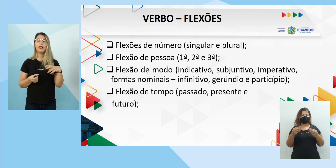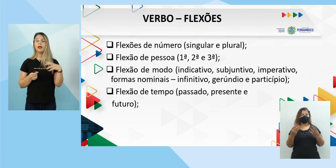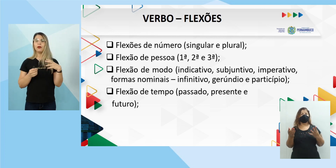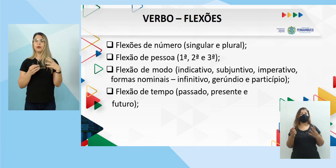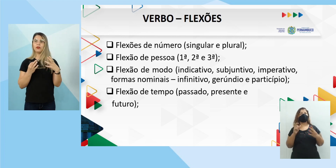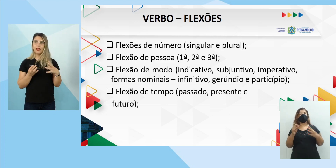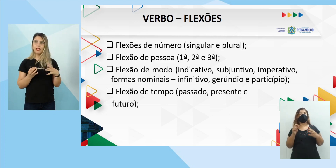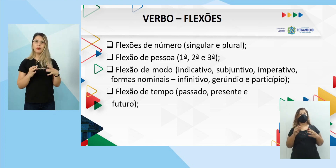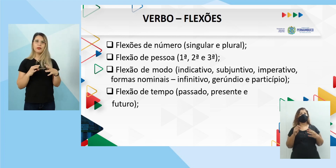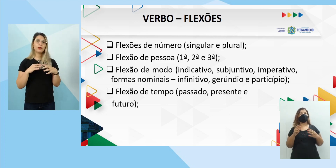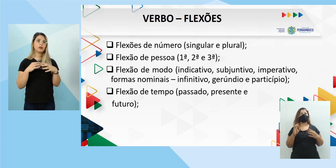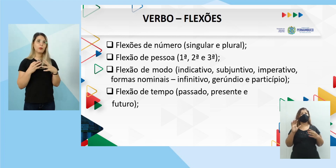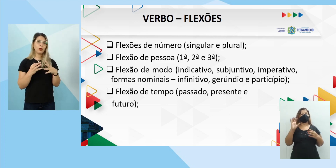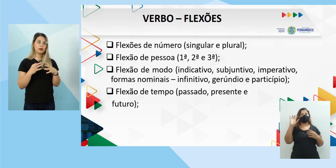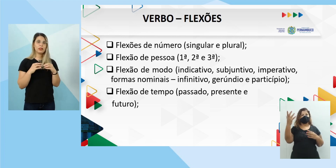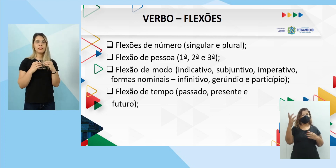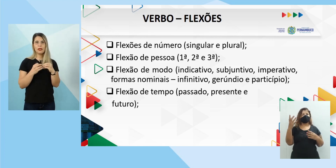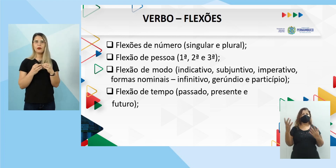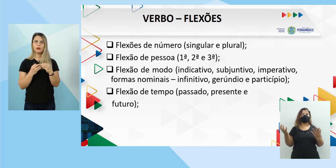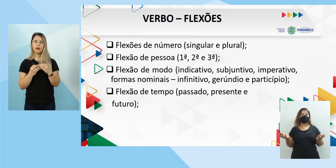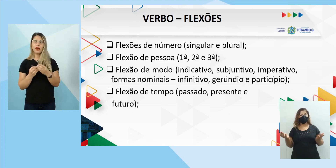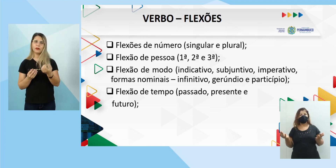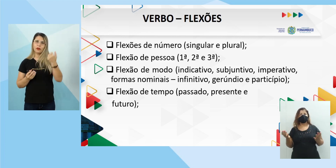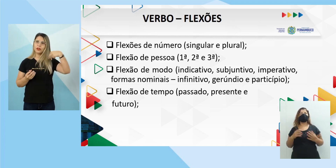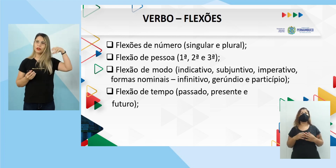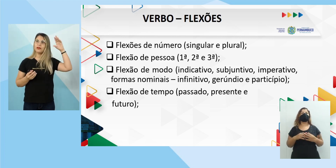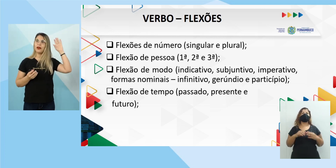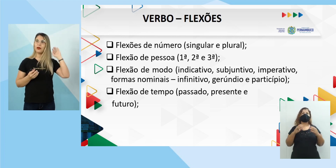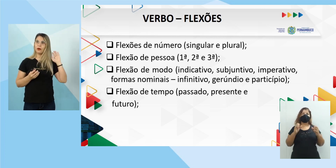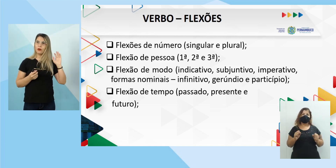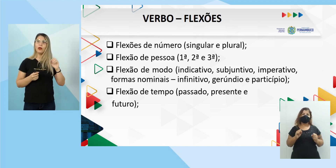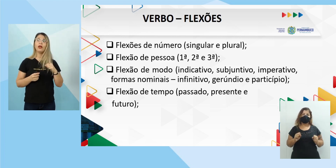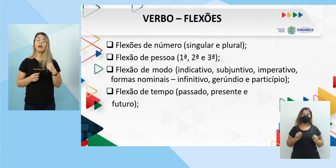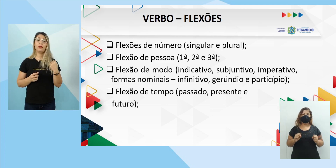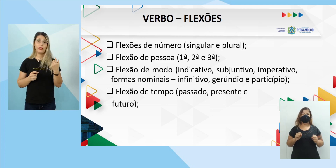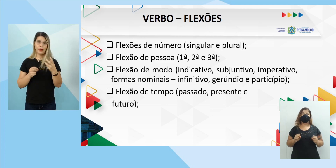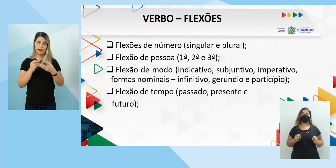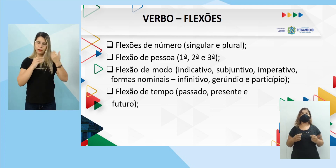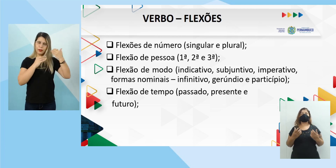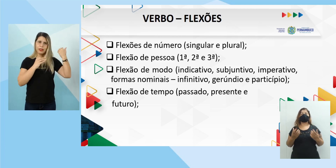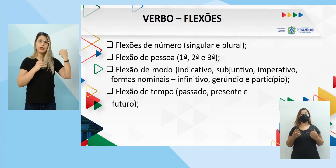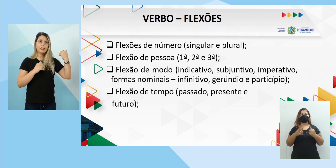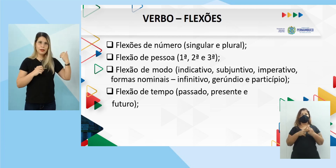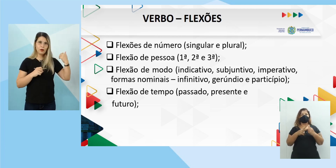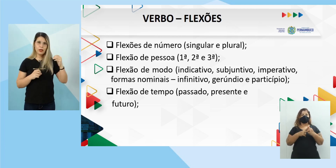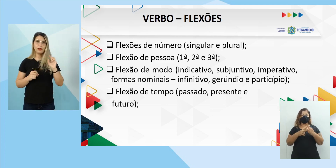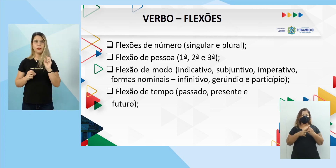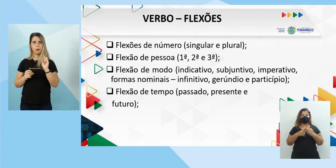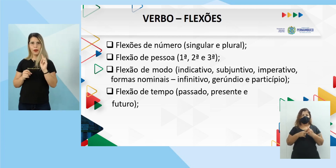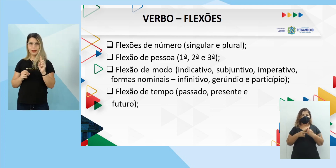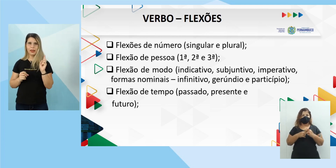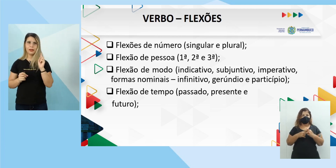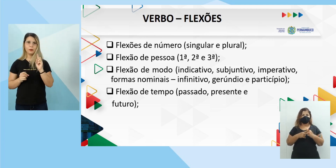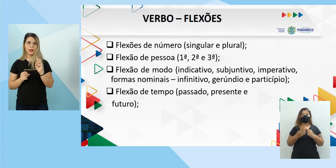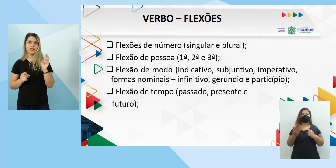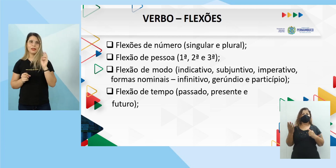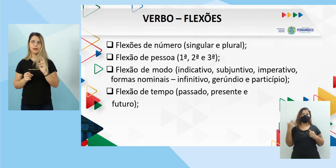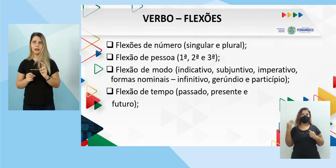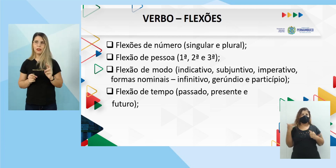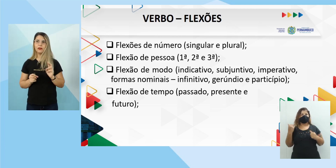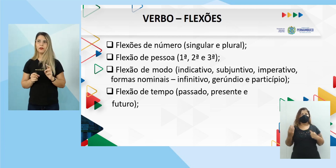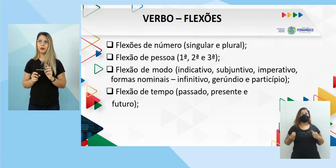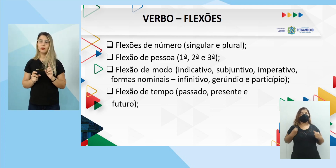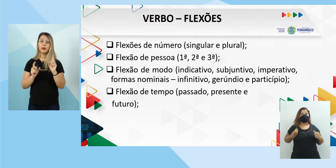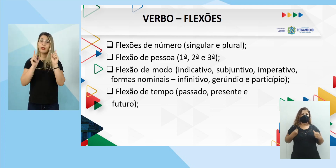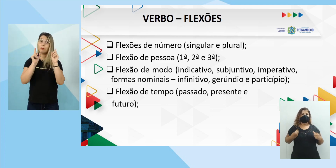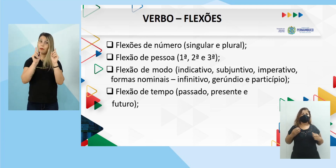tá? Os verbos, eles podem ser conjugados, como a gente falou, inicialmente no passado, presente